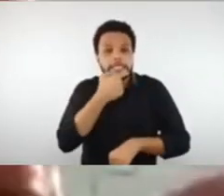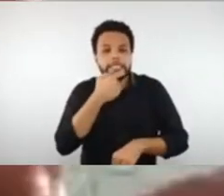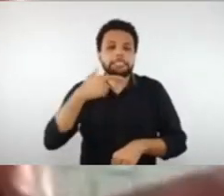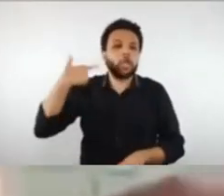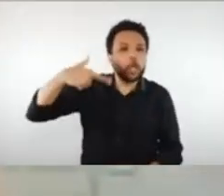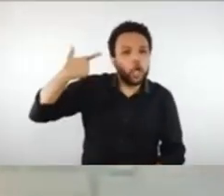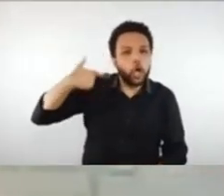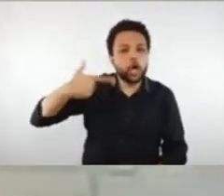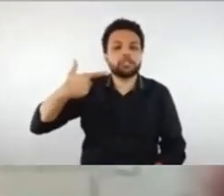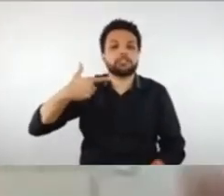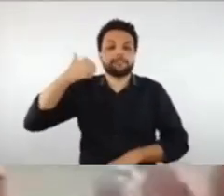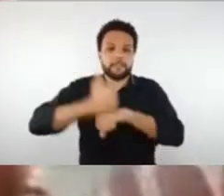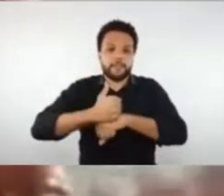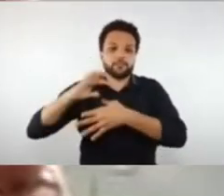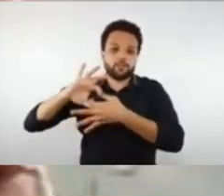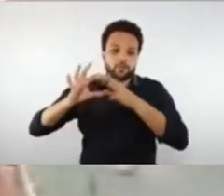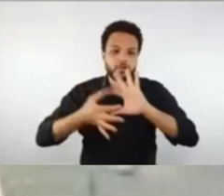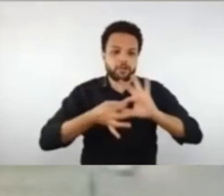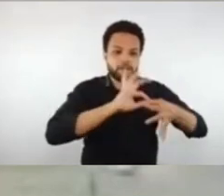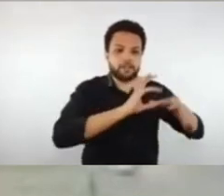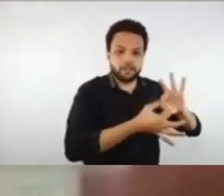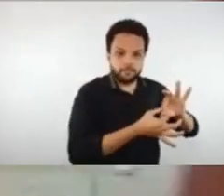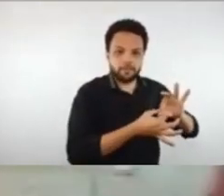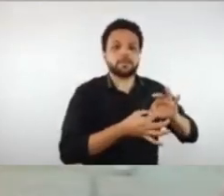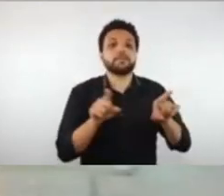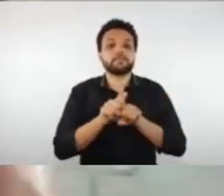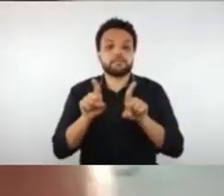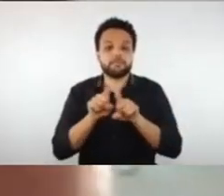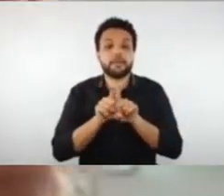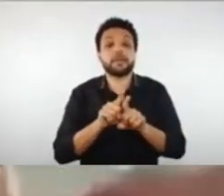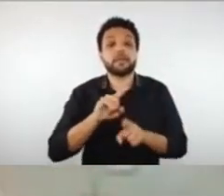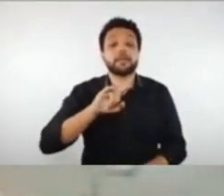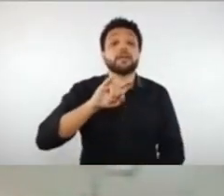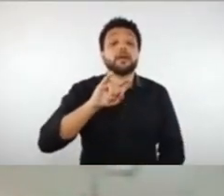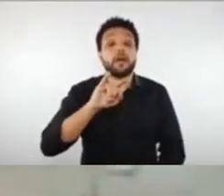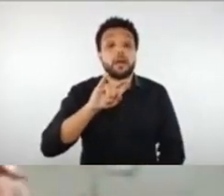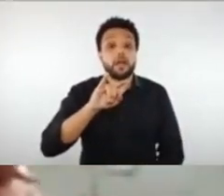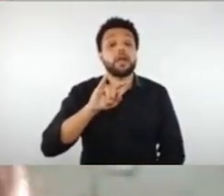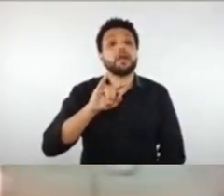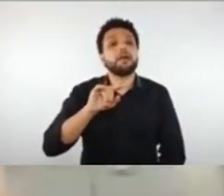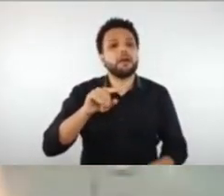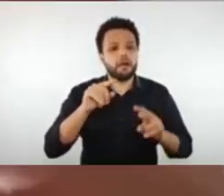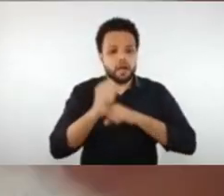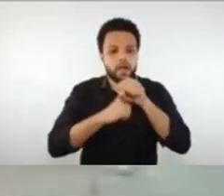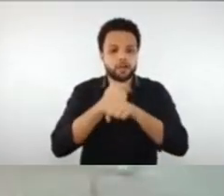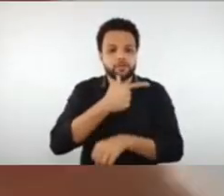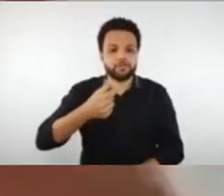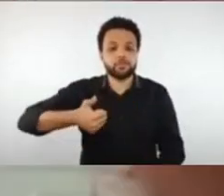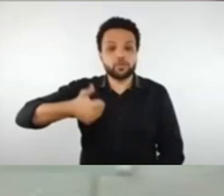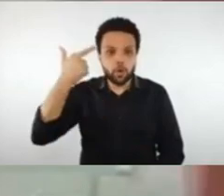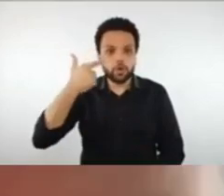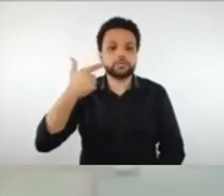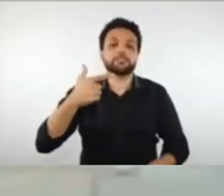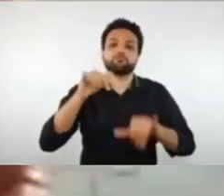a Olimpíada, e a saga de James Bond chegou ao auge com Skyfall, foi lançado em 2012, e fazia parte de uma